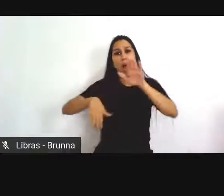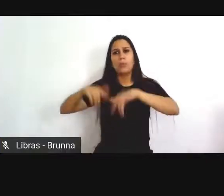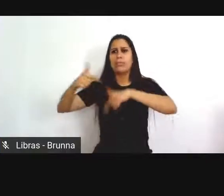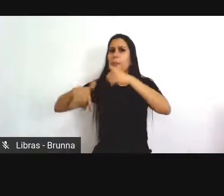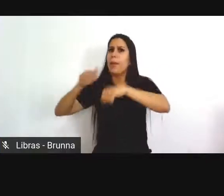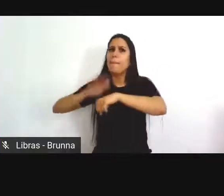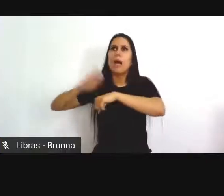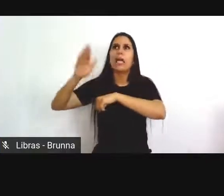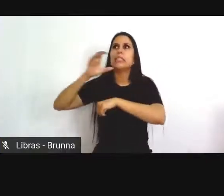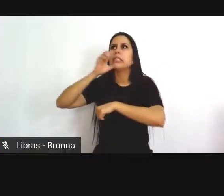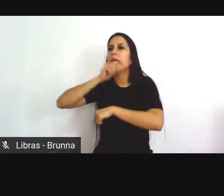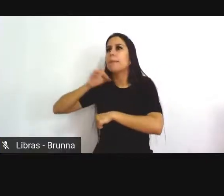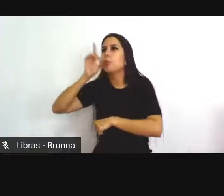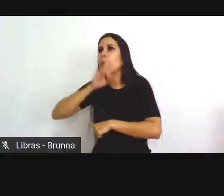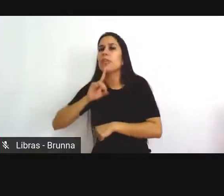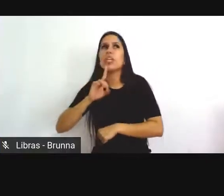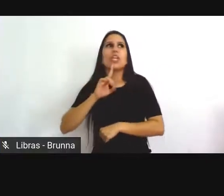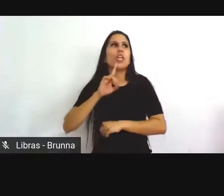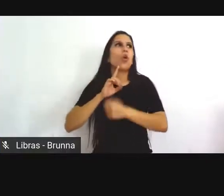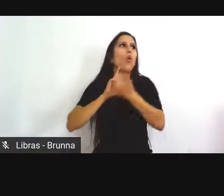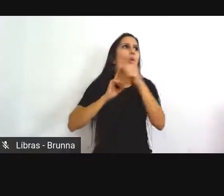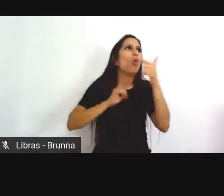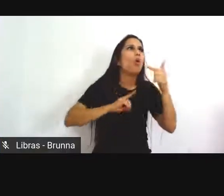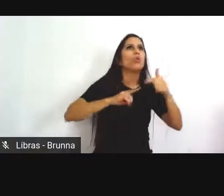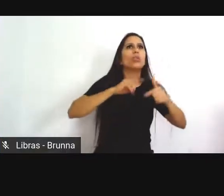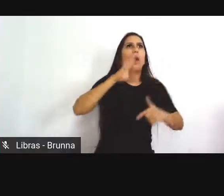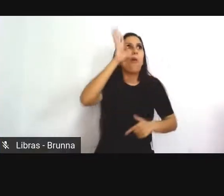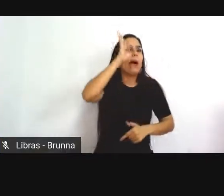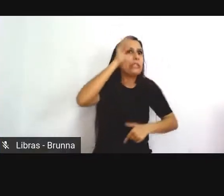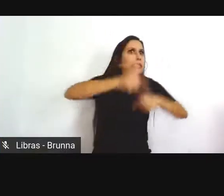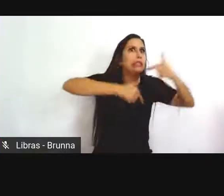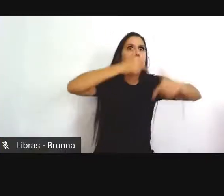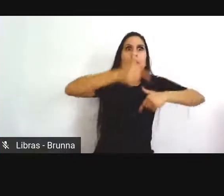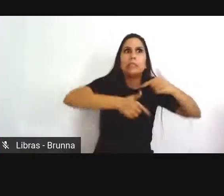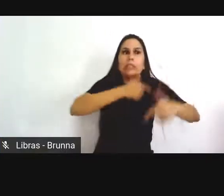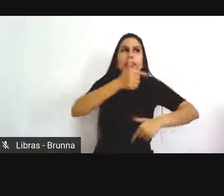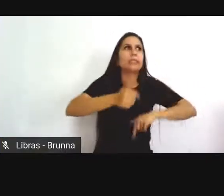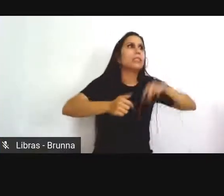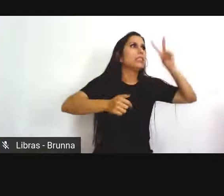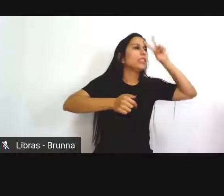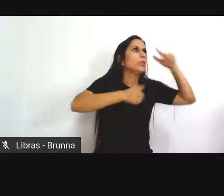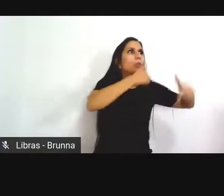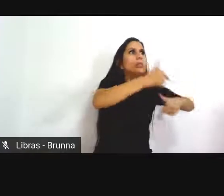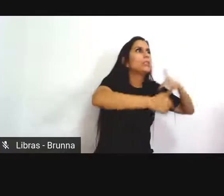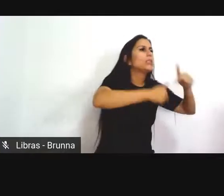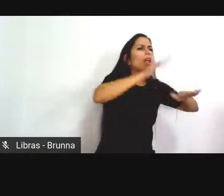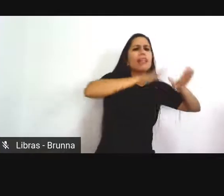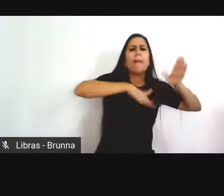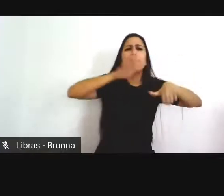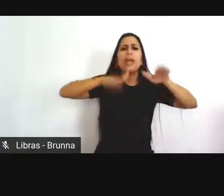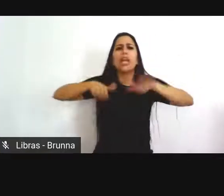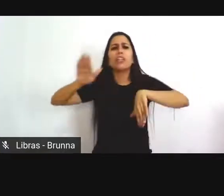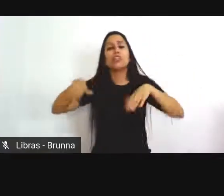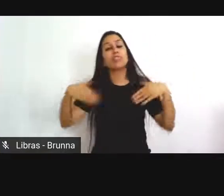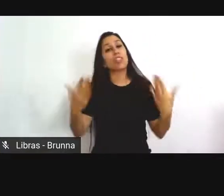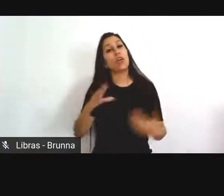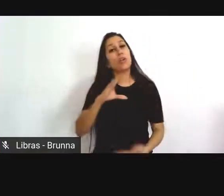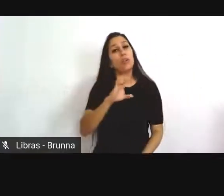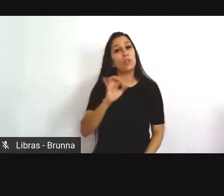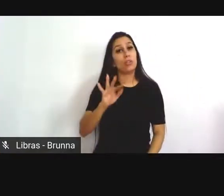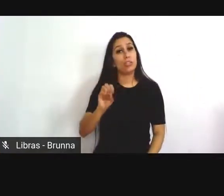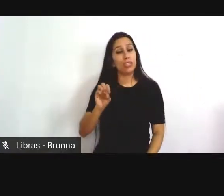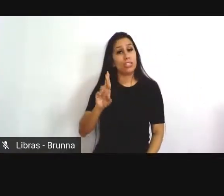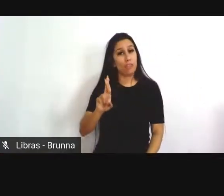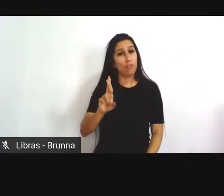a quarta-feira que trabalha 24 horas. Enfim, o CEFOR consegue de alguma maneira, consegue de